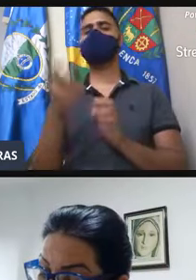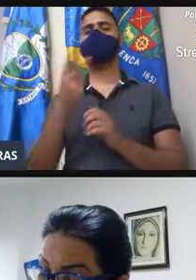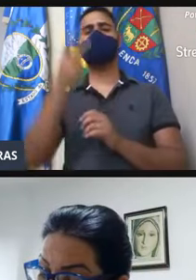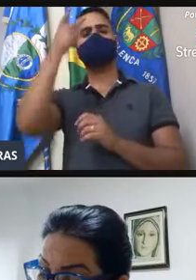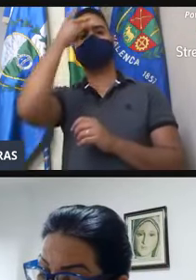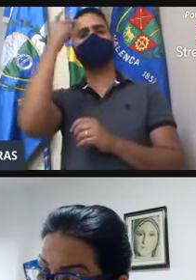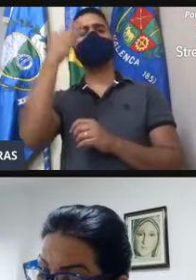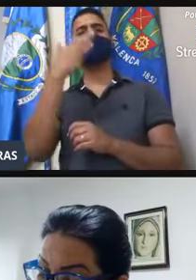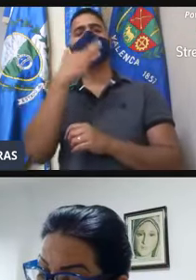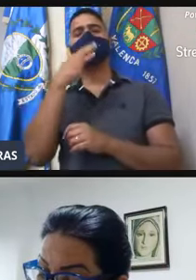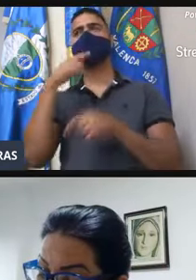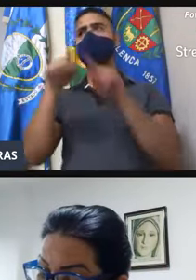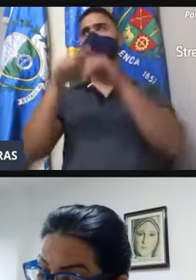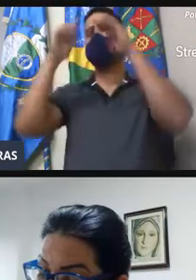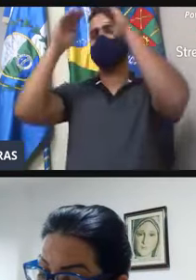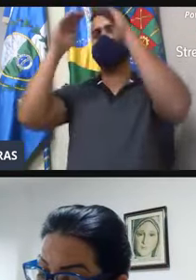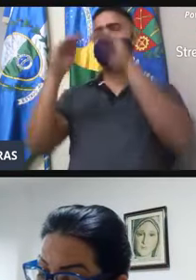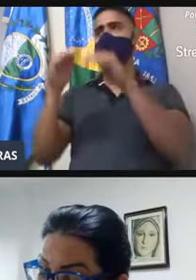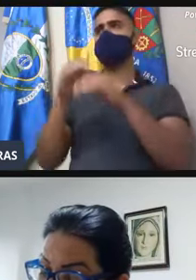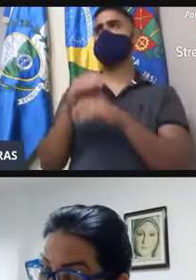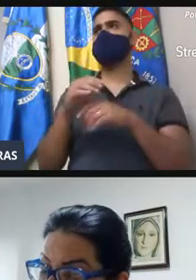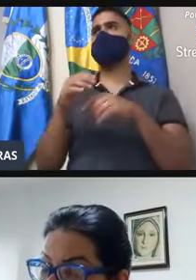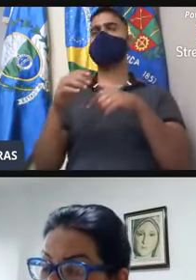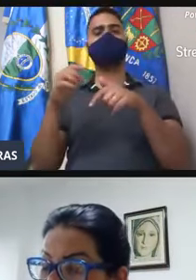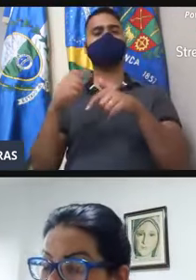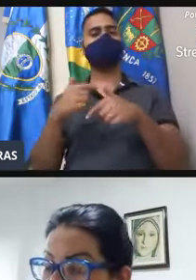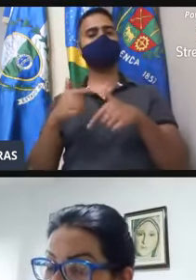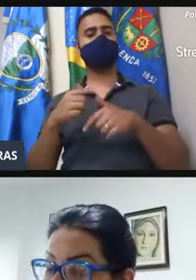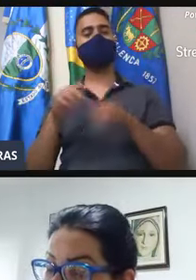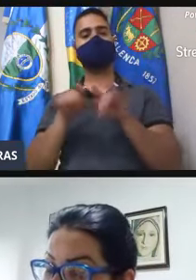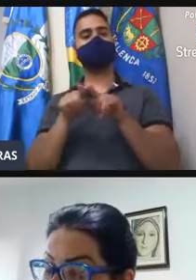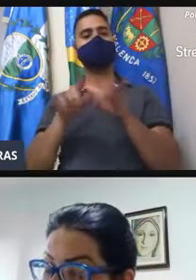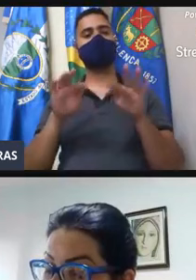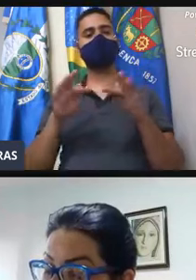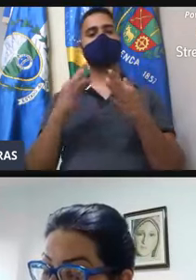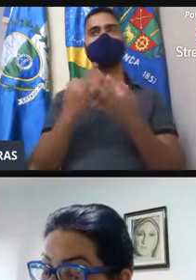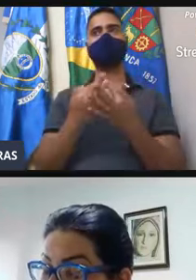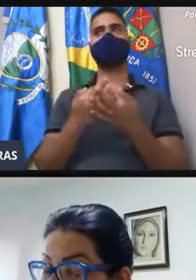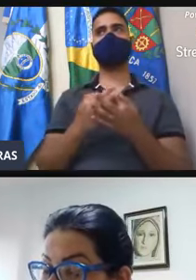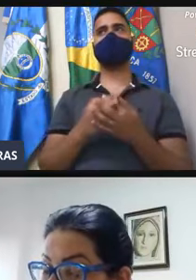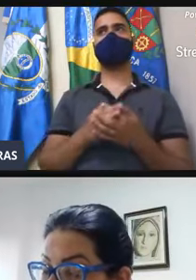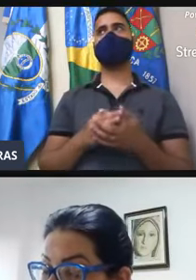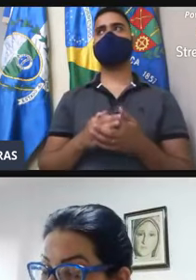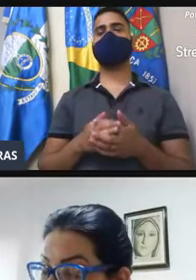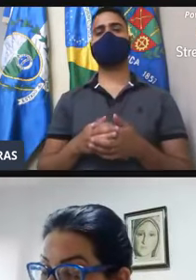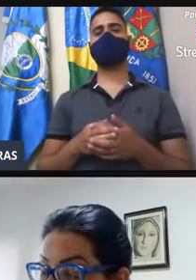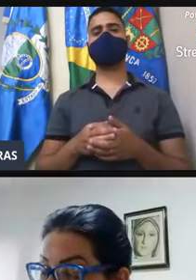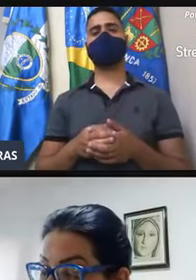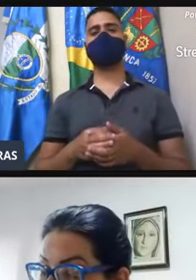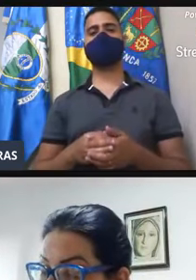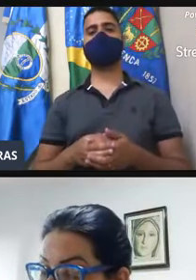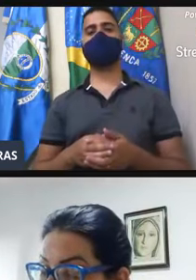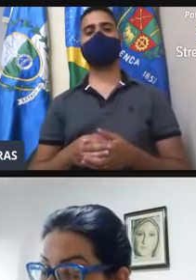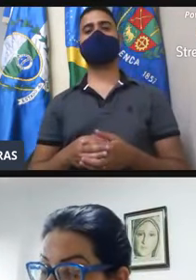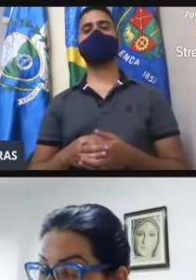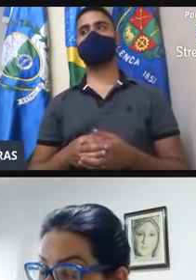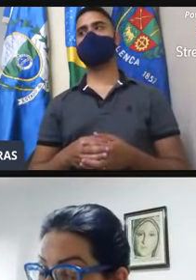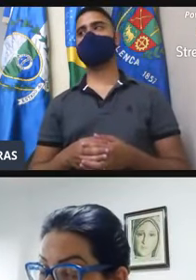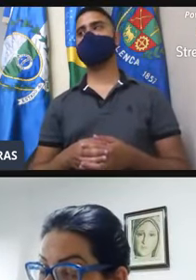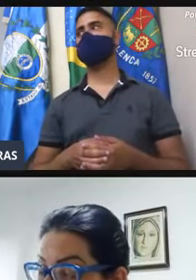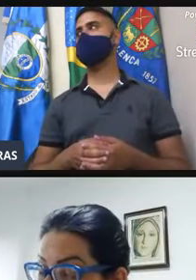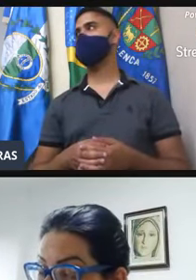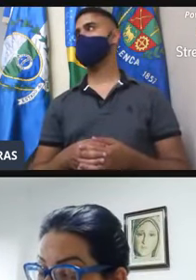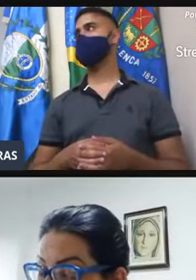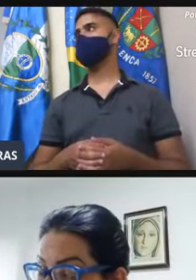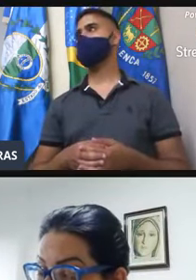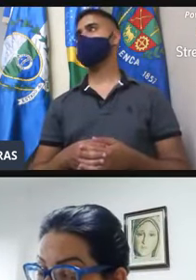bastante conhecidas e respeitadas por suas condutas e dedicação à família. Grandes cuidadores do bairro e um casal de enorme coração. Sala das sessões,